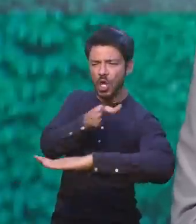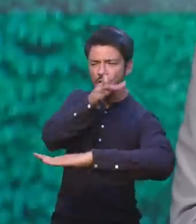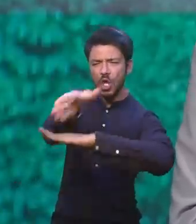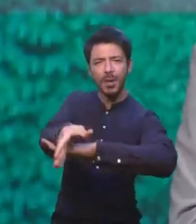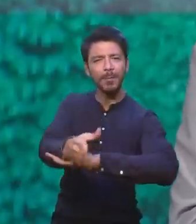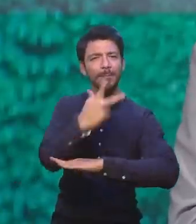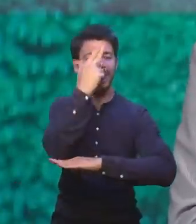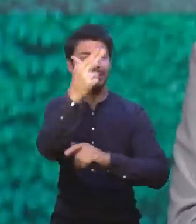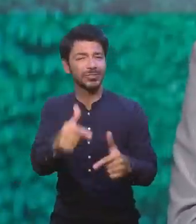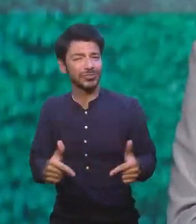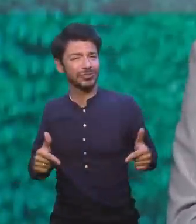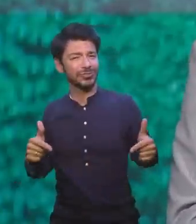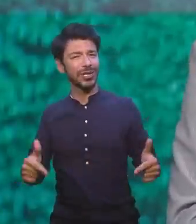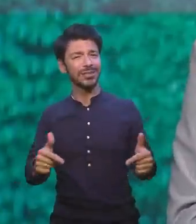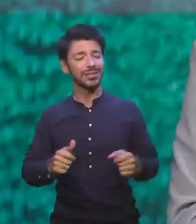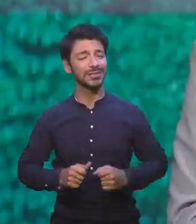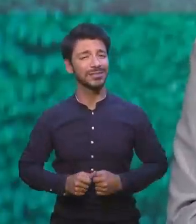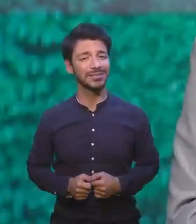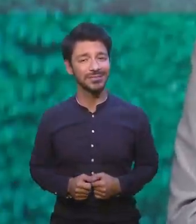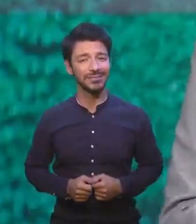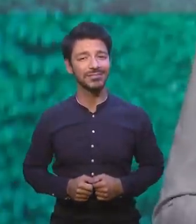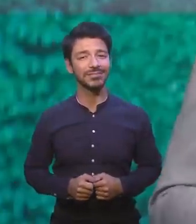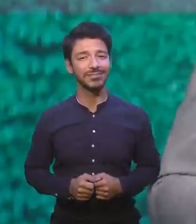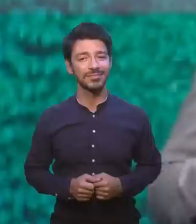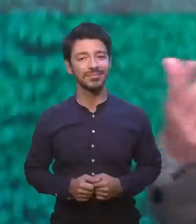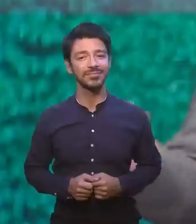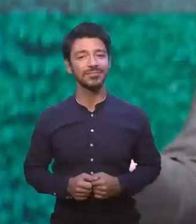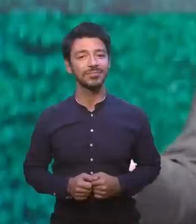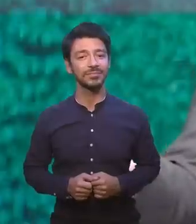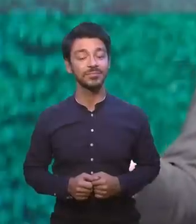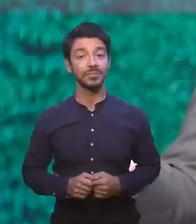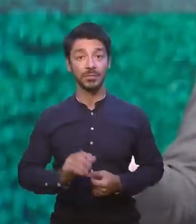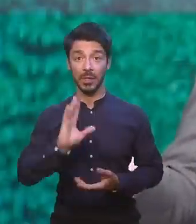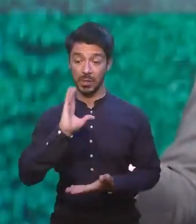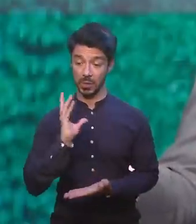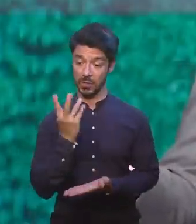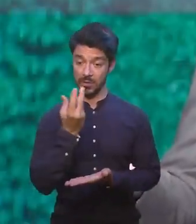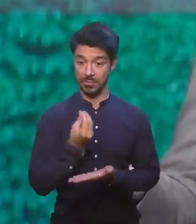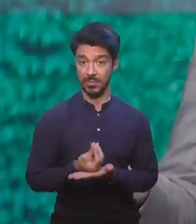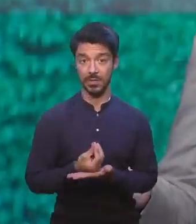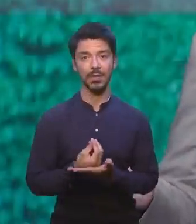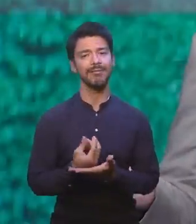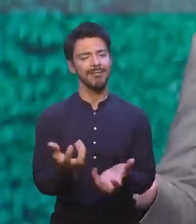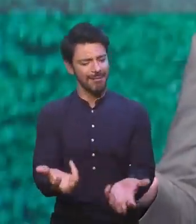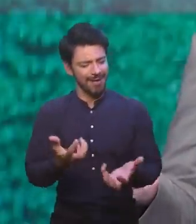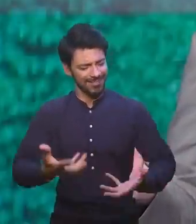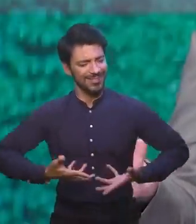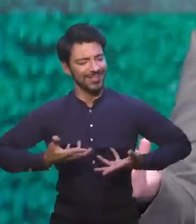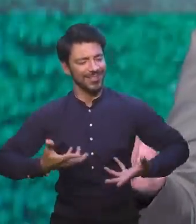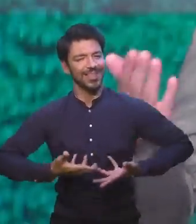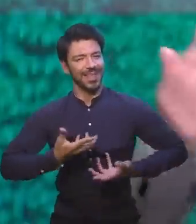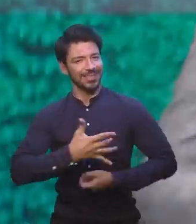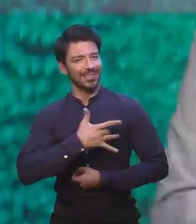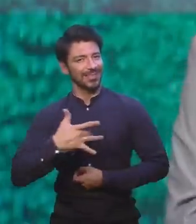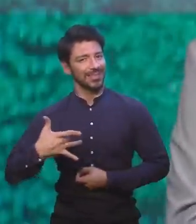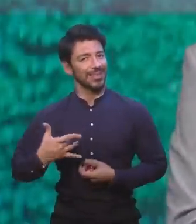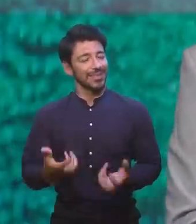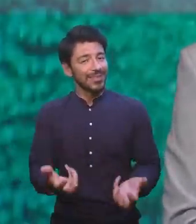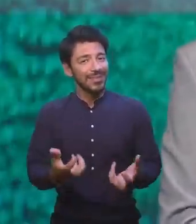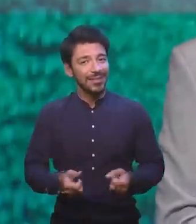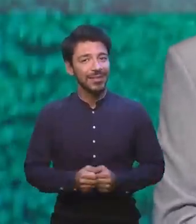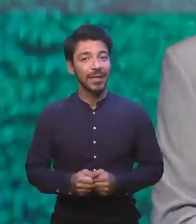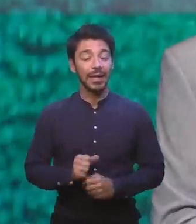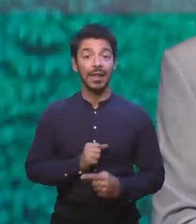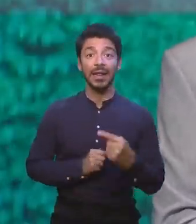muitas pessoas assim. O espírita busca também um entretenimento saudável. Nós tínhamos lá em nossa